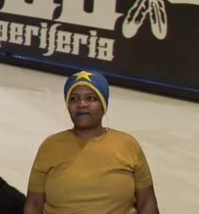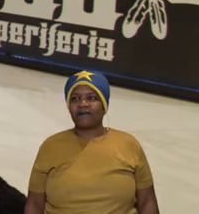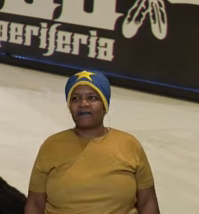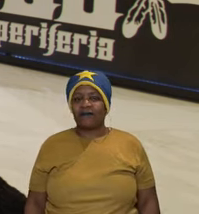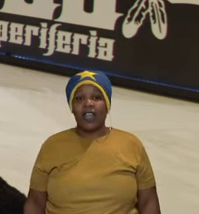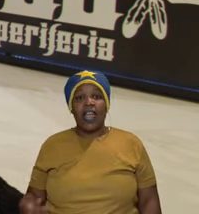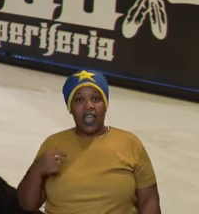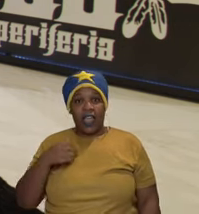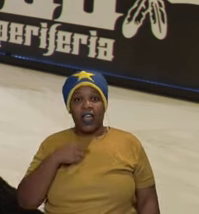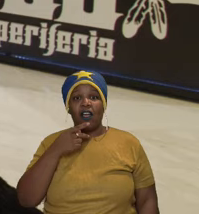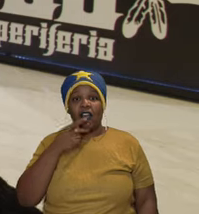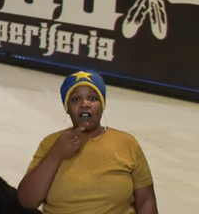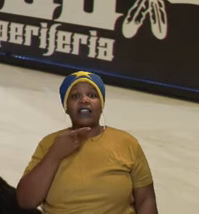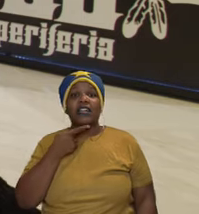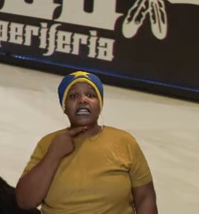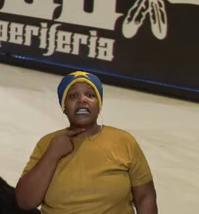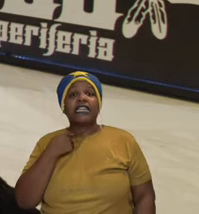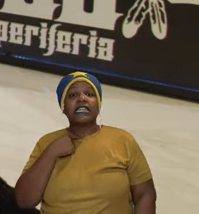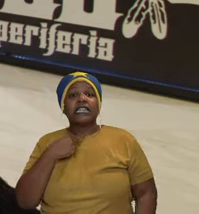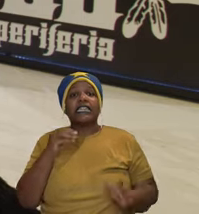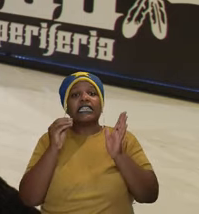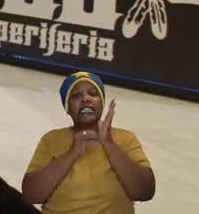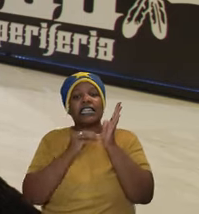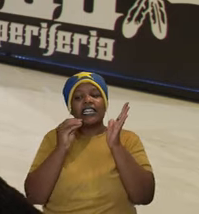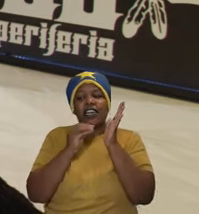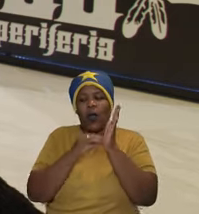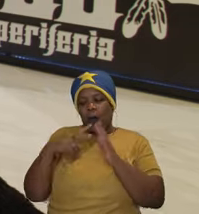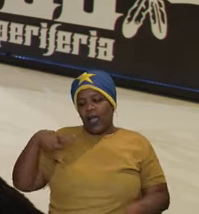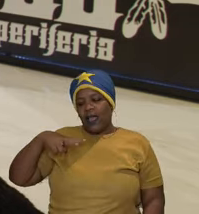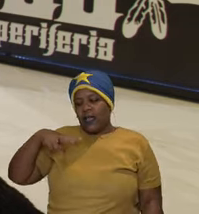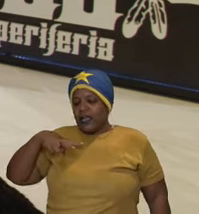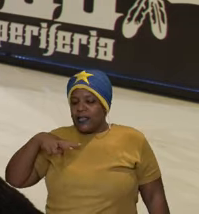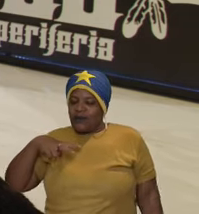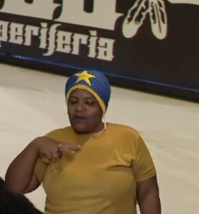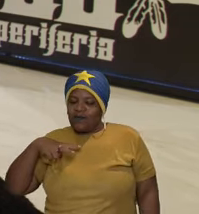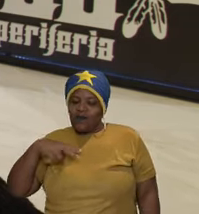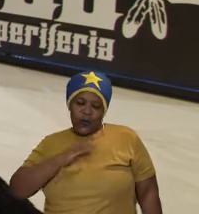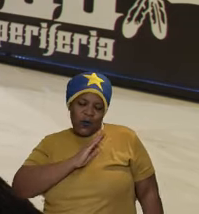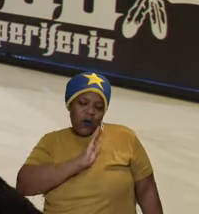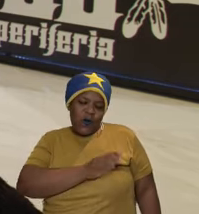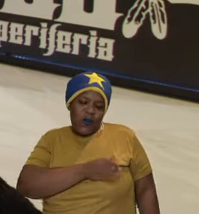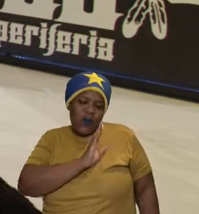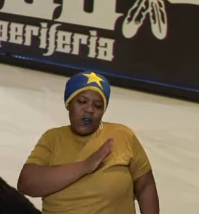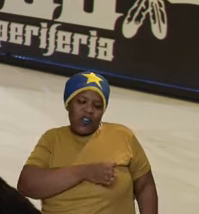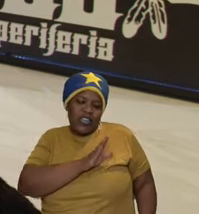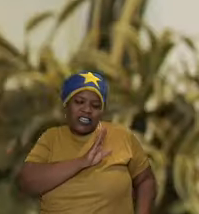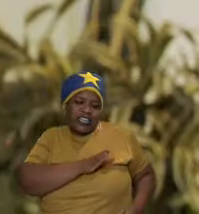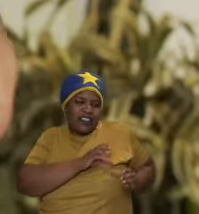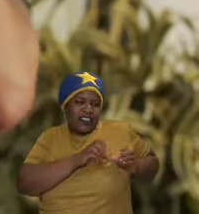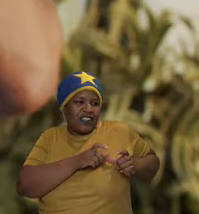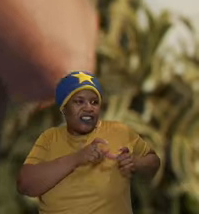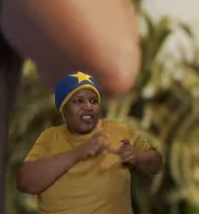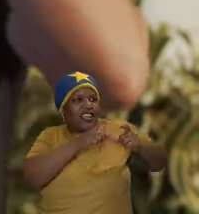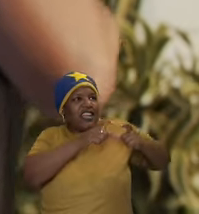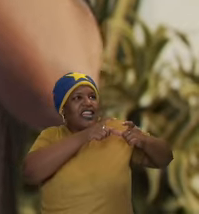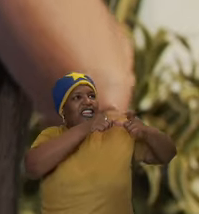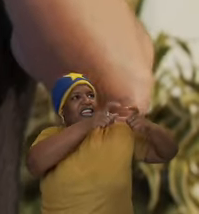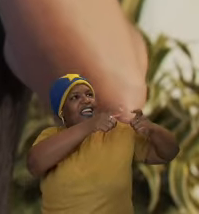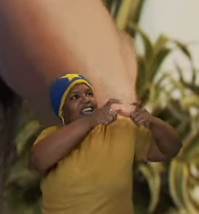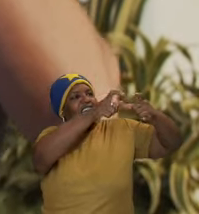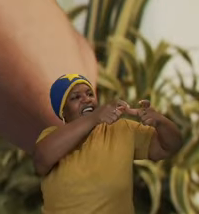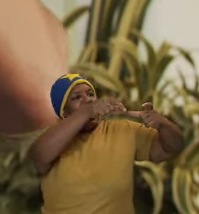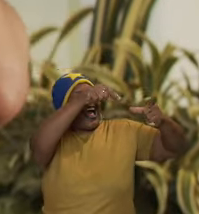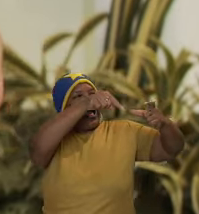Mudança com a carência, em particular. O coração te leva pra outro lugar, onde é tema